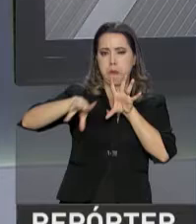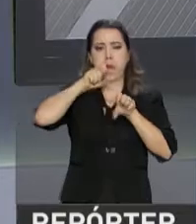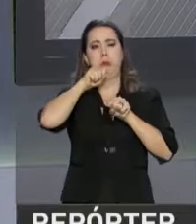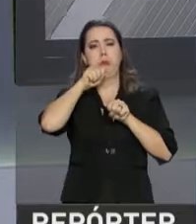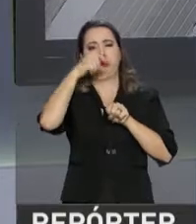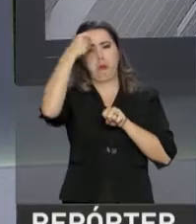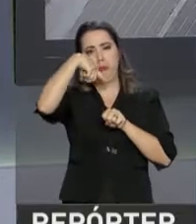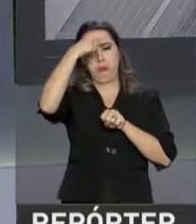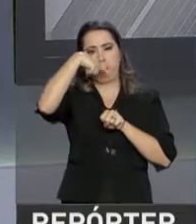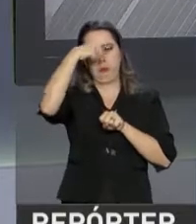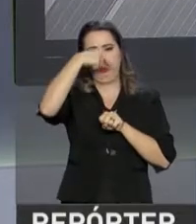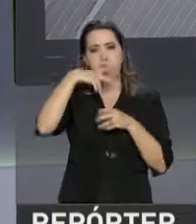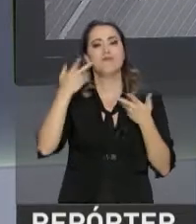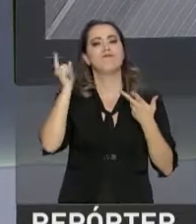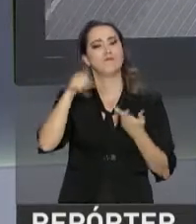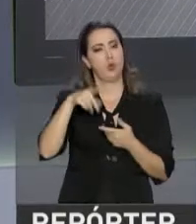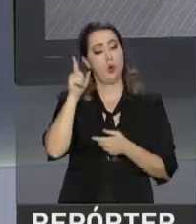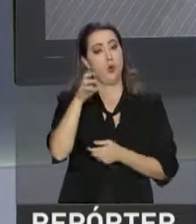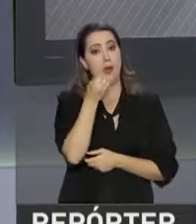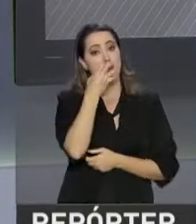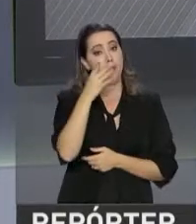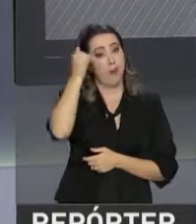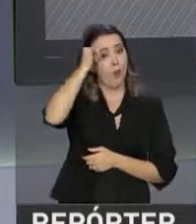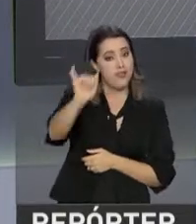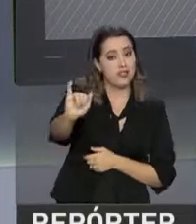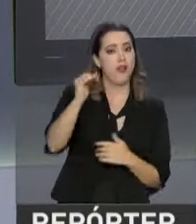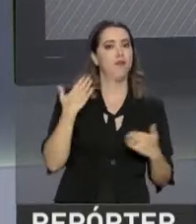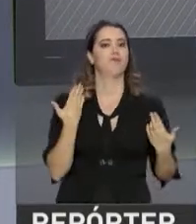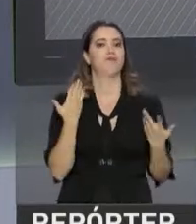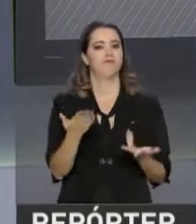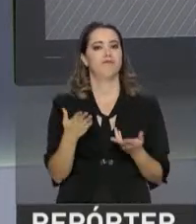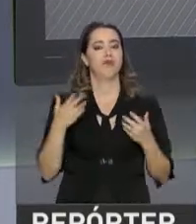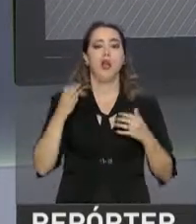e resfriados. Então é bom se prevenir. A campanha de